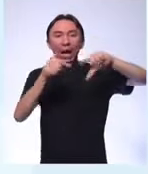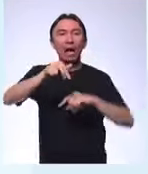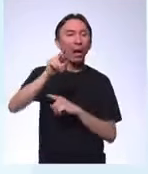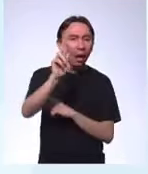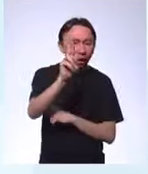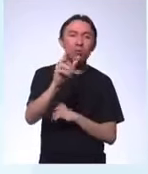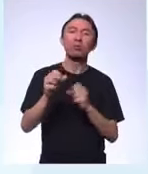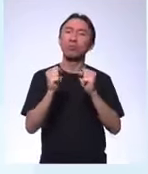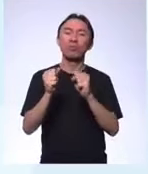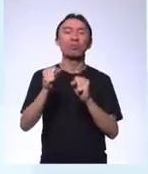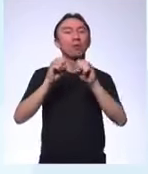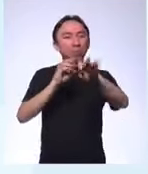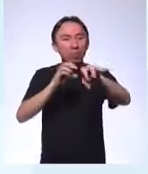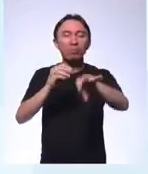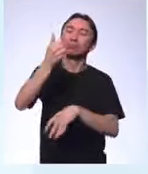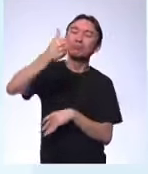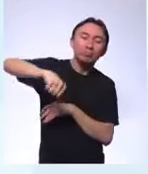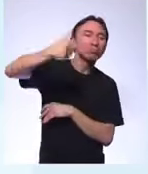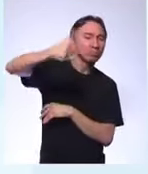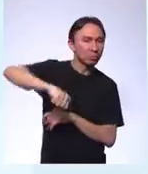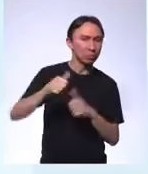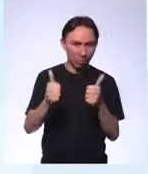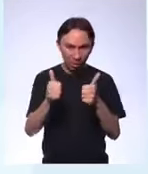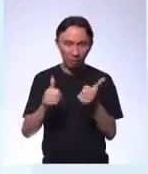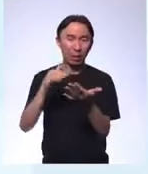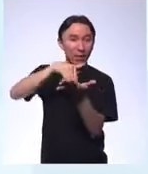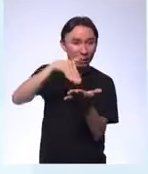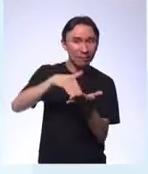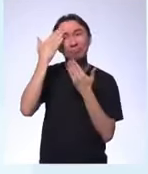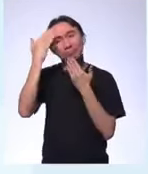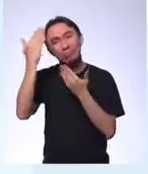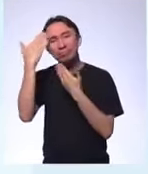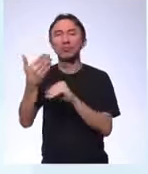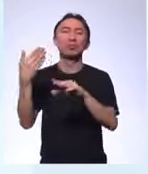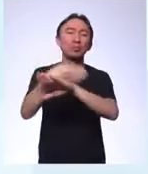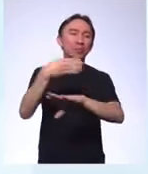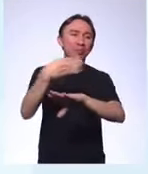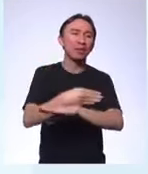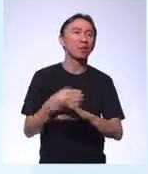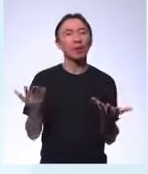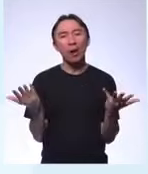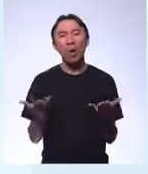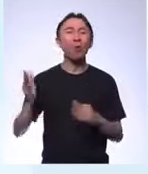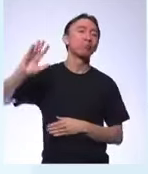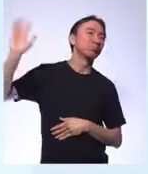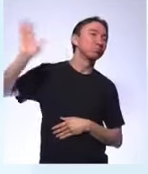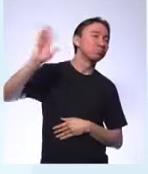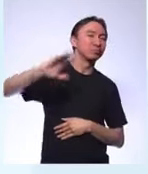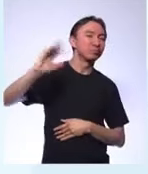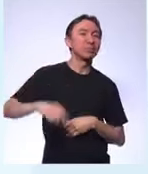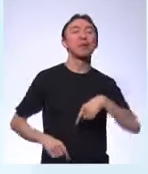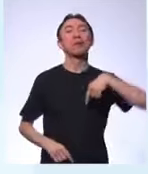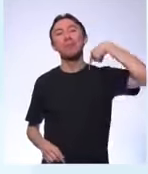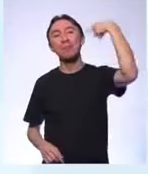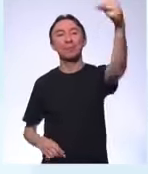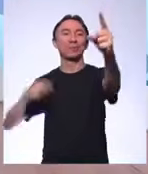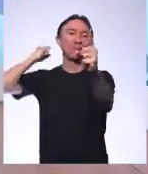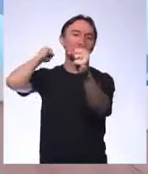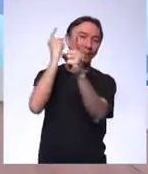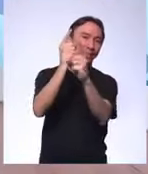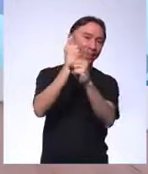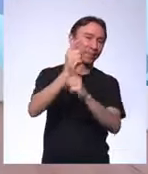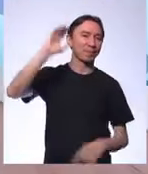estamos no final, agradecemos a participação de vocês e vamos embora, professora Luísa. Vamos embora, até a próxima, pessoal,